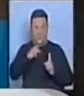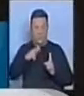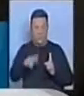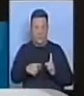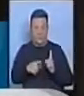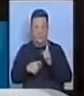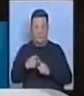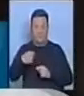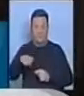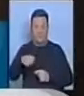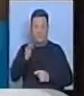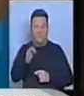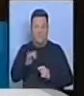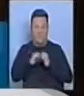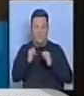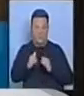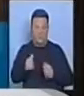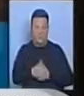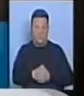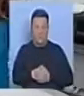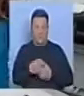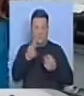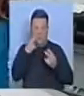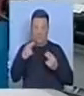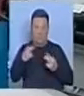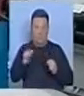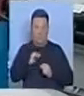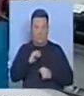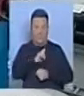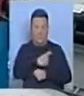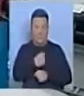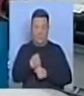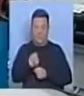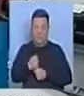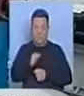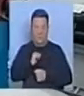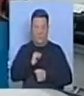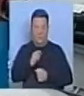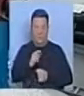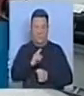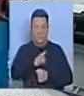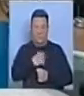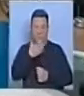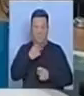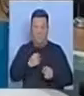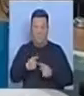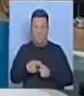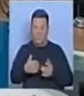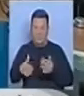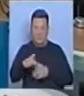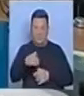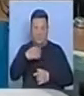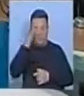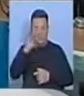para a presidência da Federação Internacional. Viram o nosso poder de trabalho, o nosso poder de mobilização, e eu acho